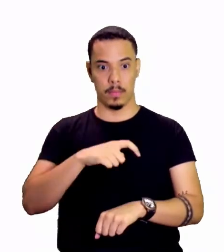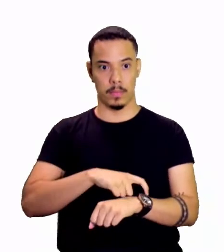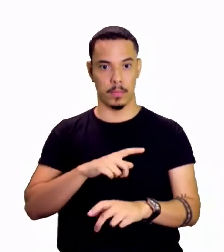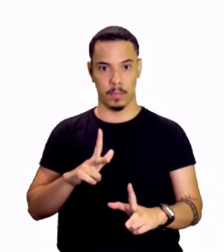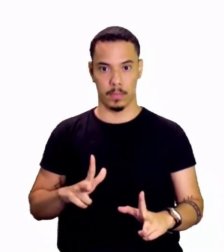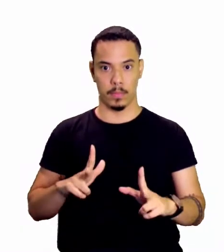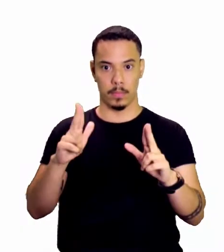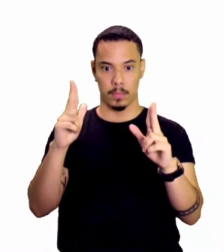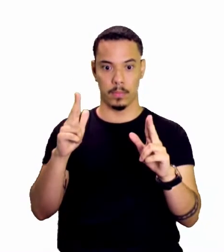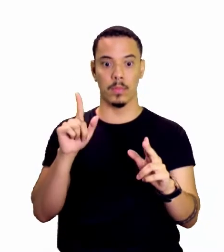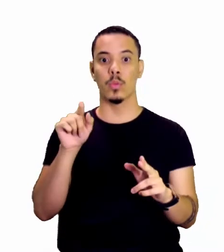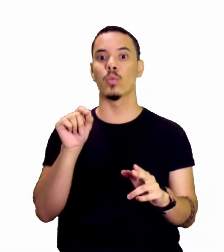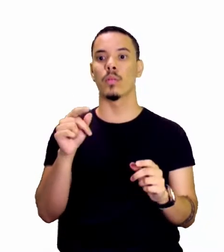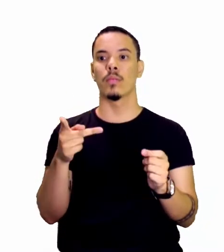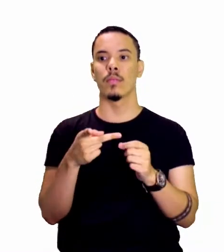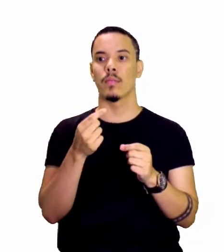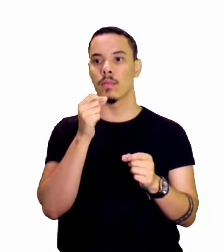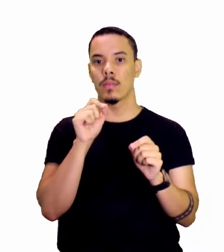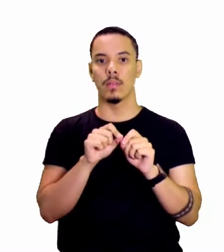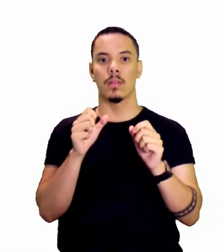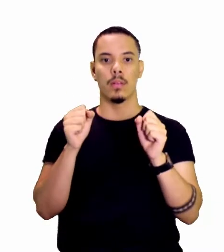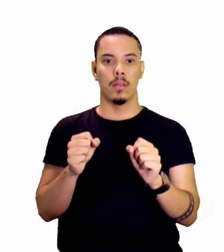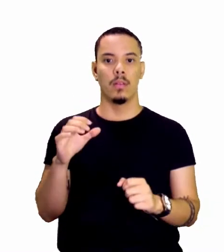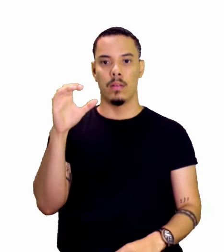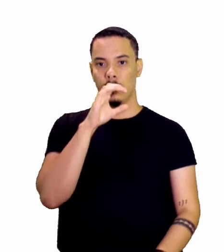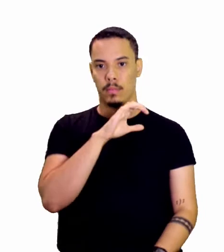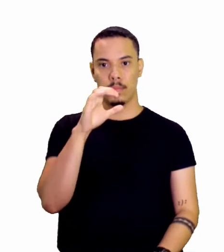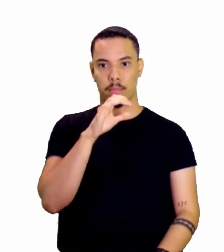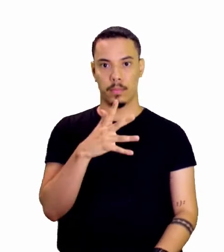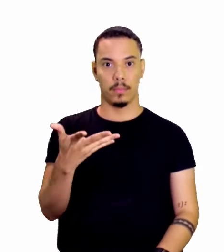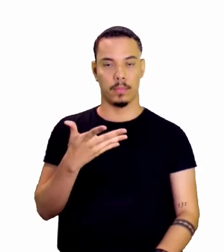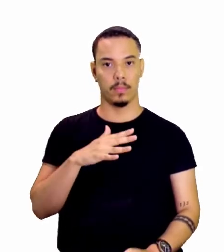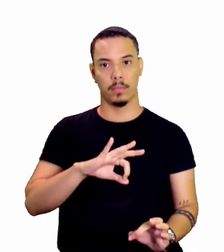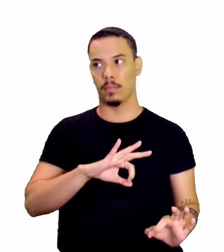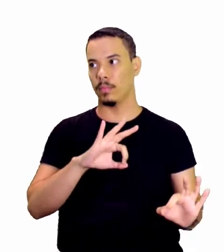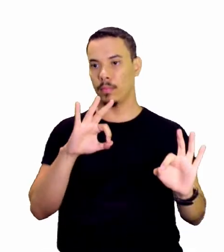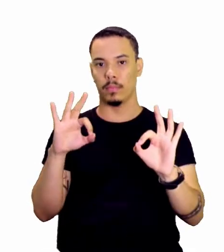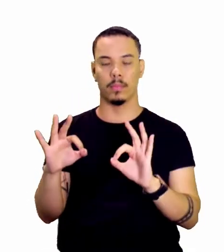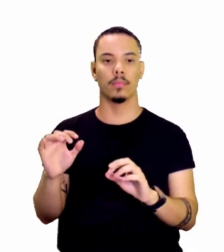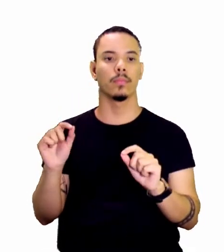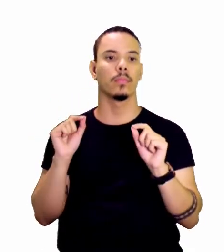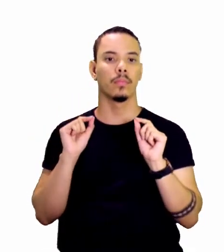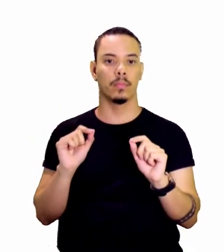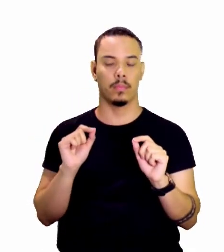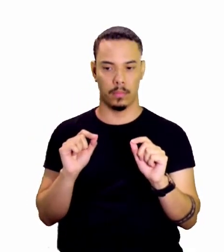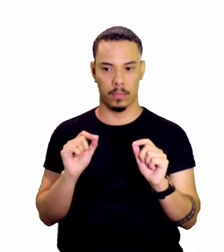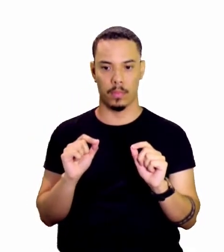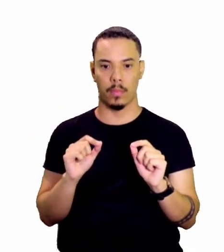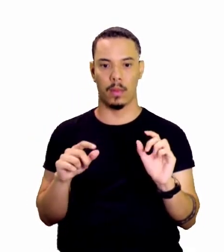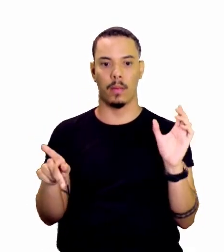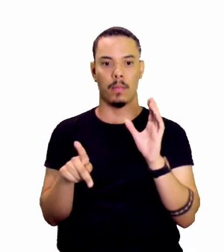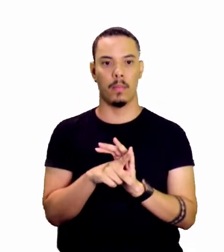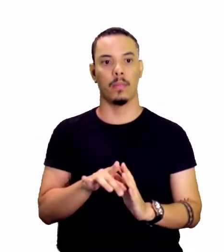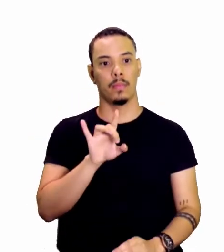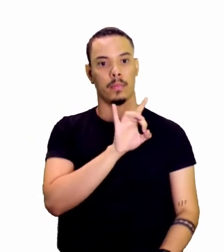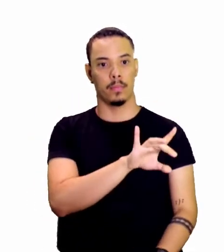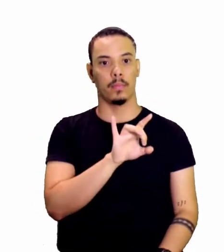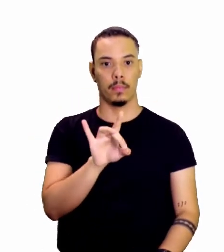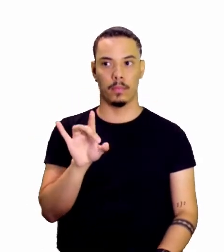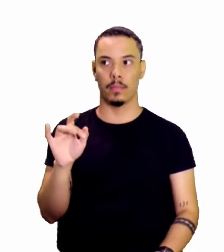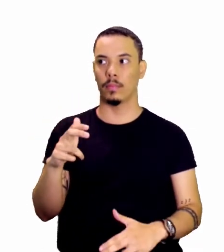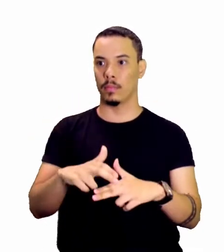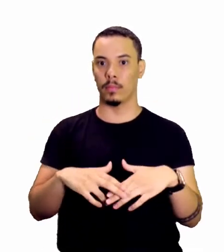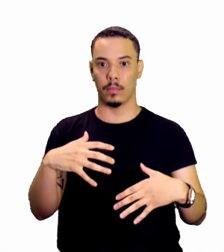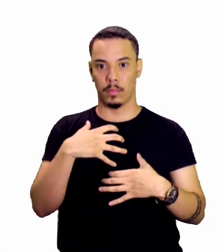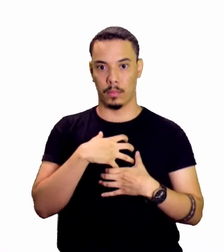então o que a gente pode fazer calcular a velocidade instantânea velocidade instantânea ela tenha só é para cada instante Então